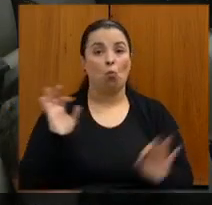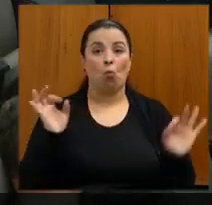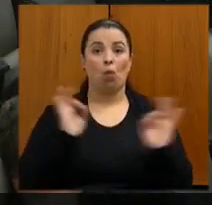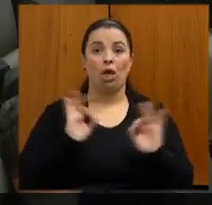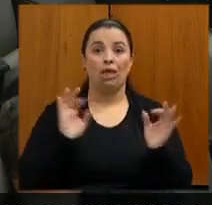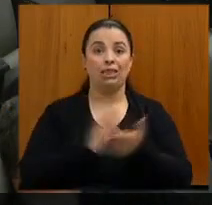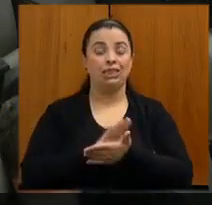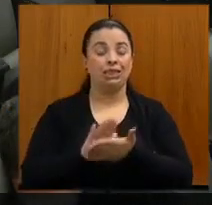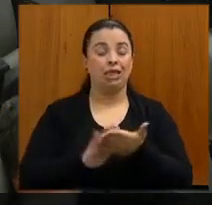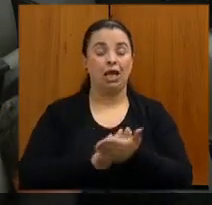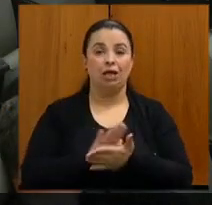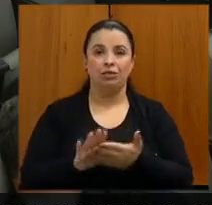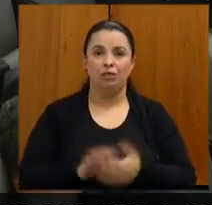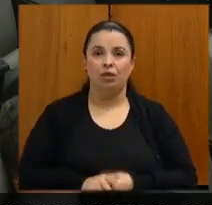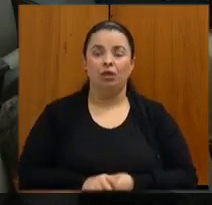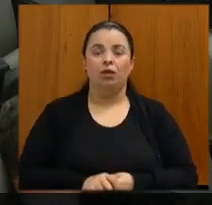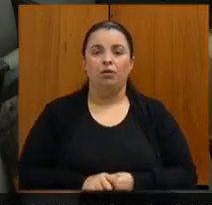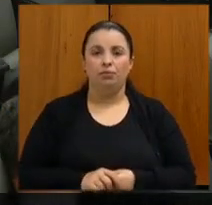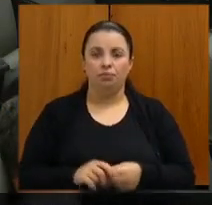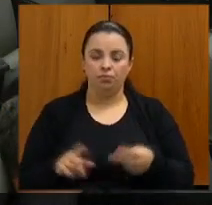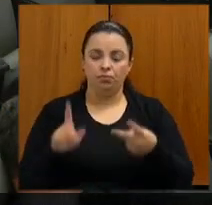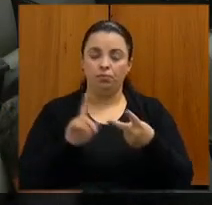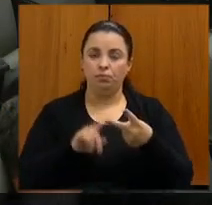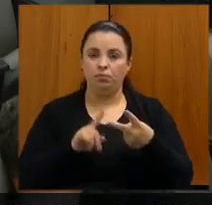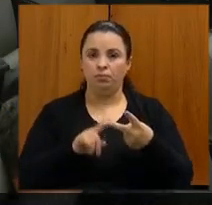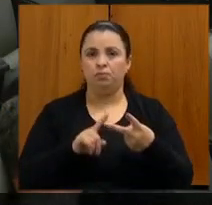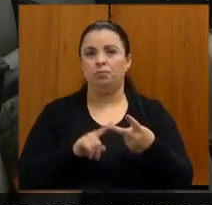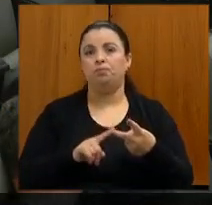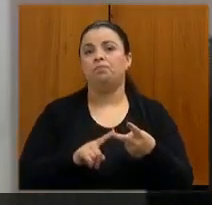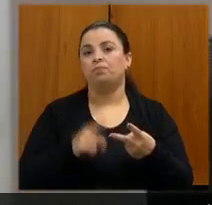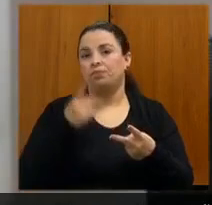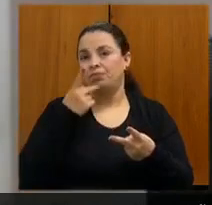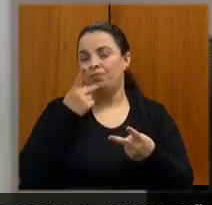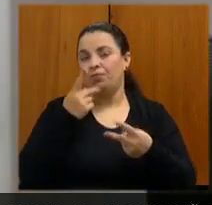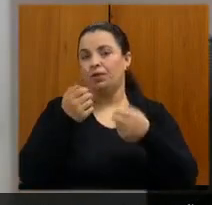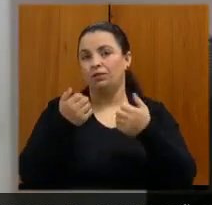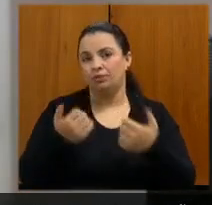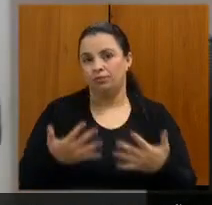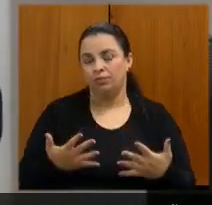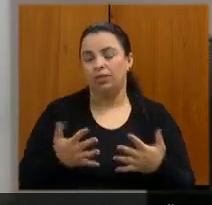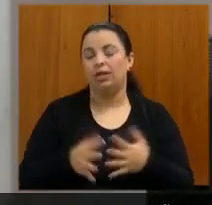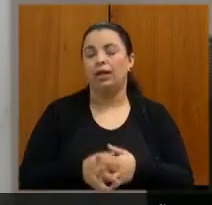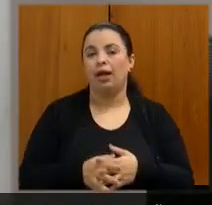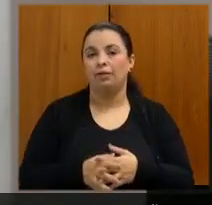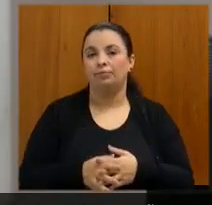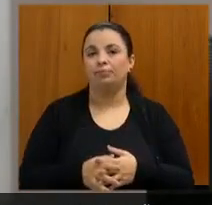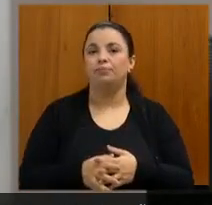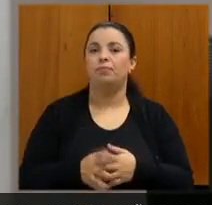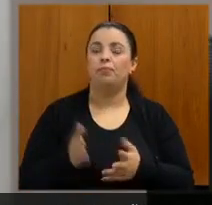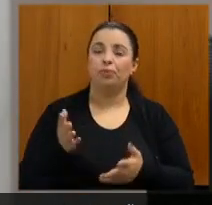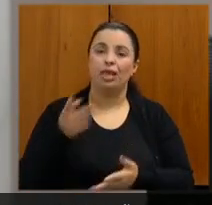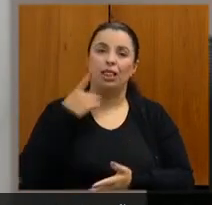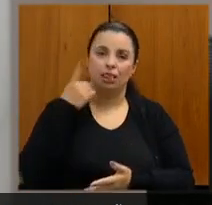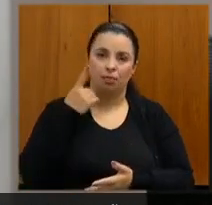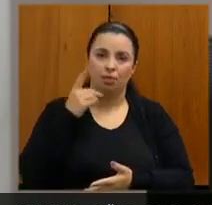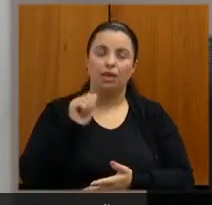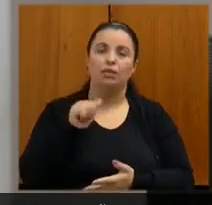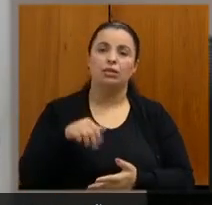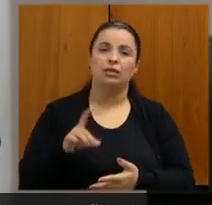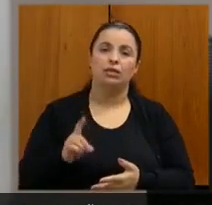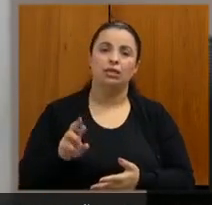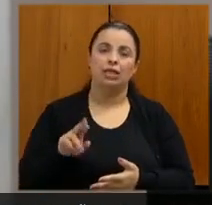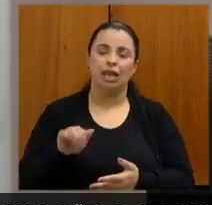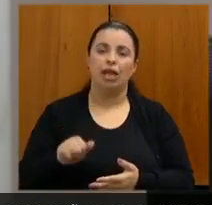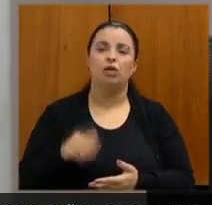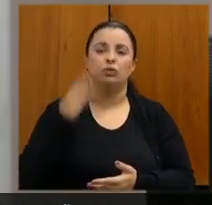deixar o meu o meu registro Deputado André eu sei que também é uma questão que assim de muitas hein